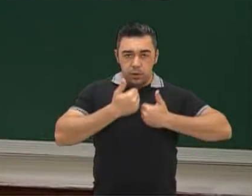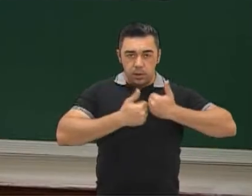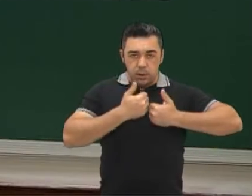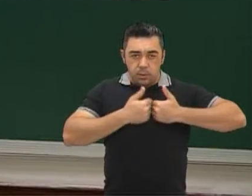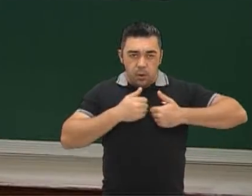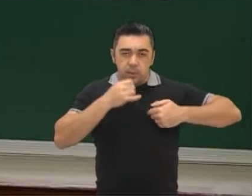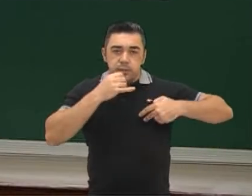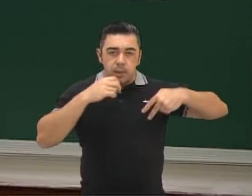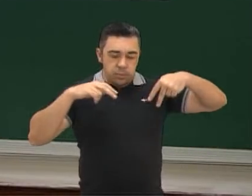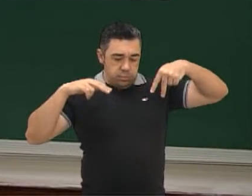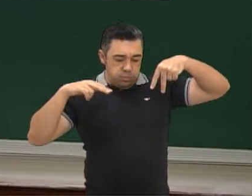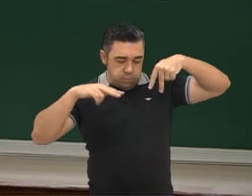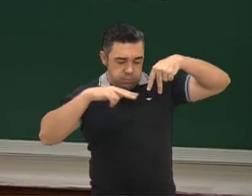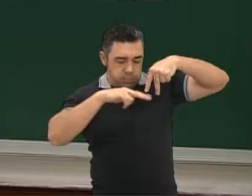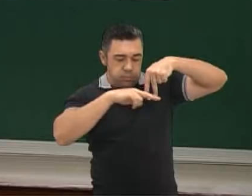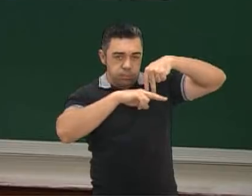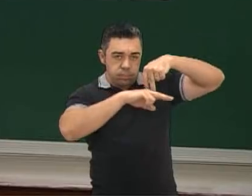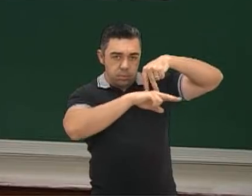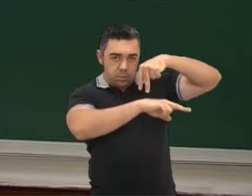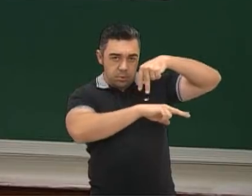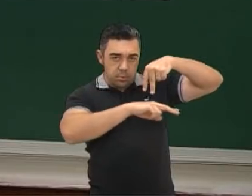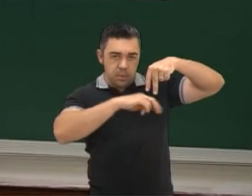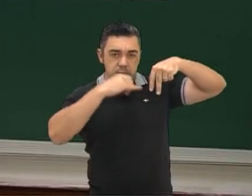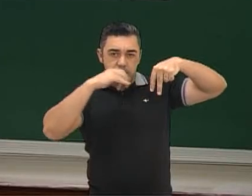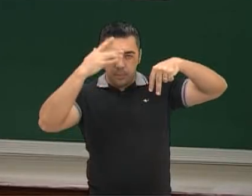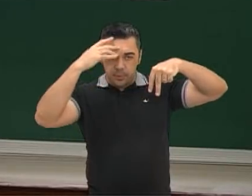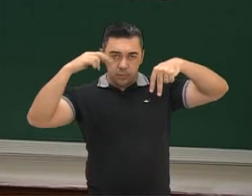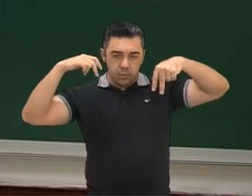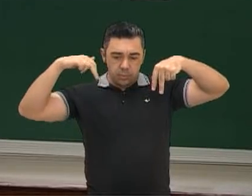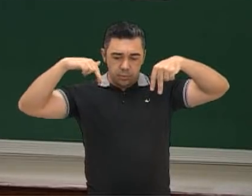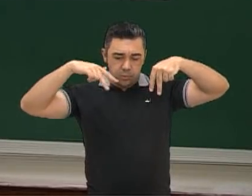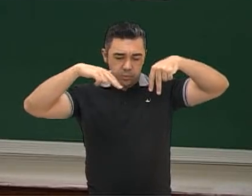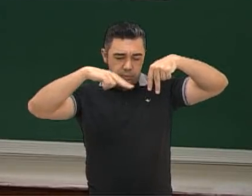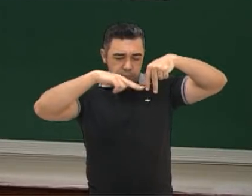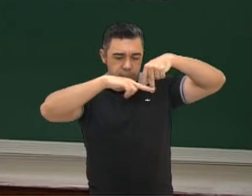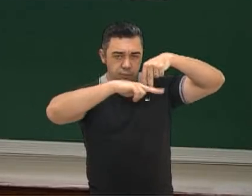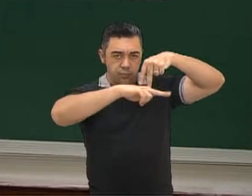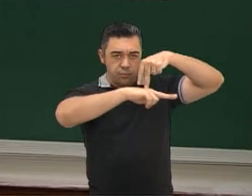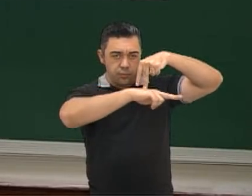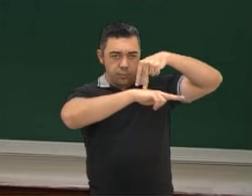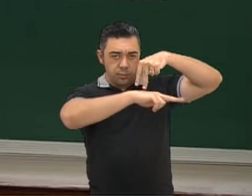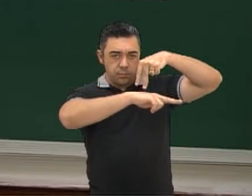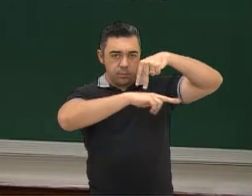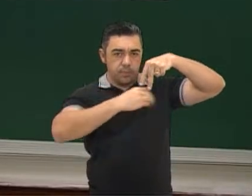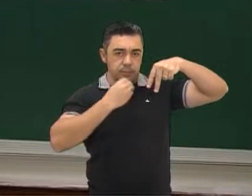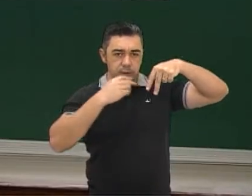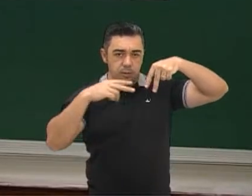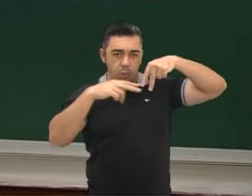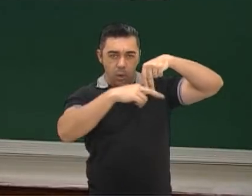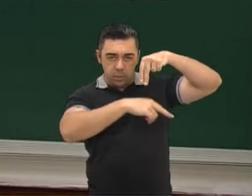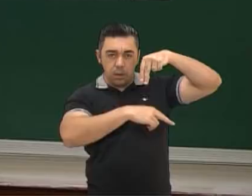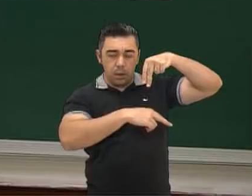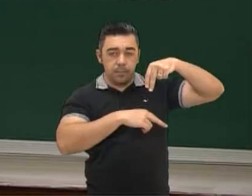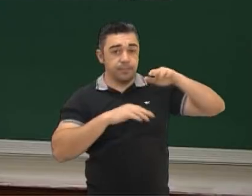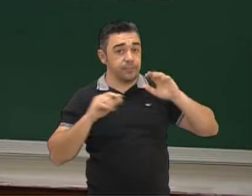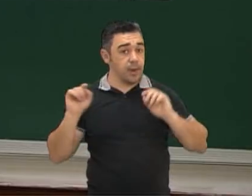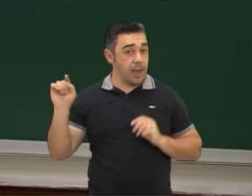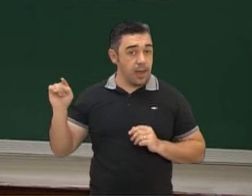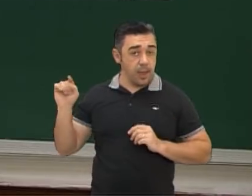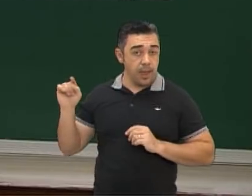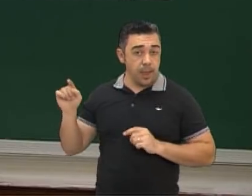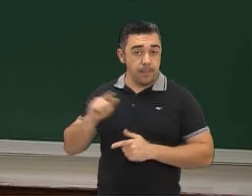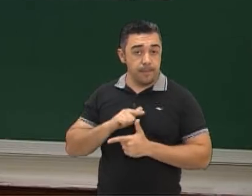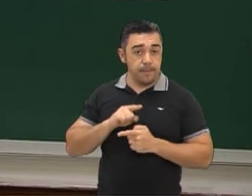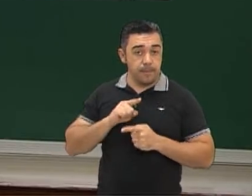famoso carrinho, quando o jogador se atira com os 2 pés para frente para tentar cortar a bola, aqui no rugby